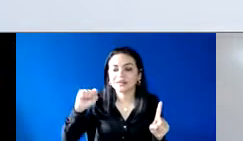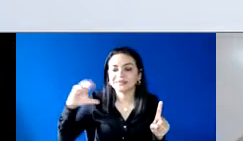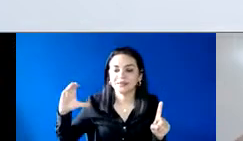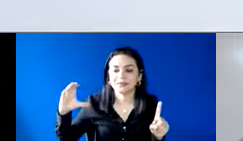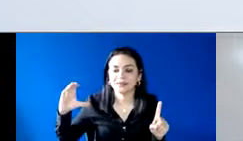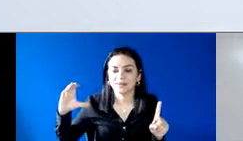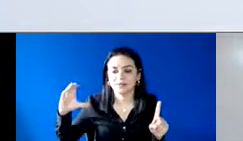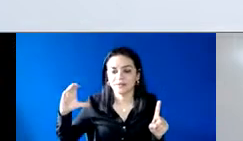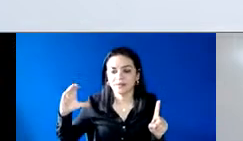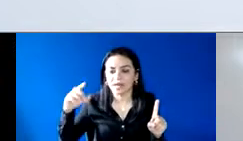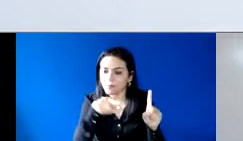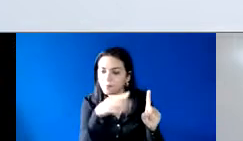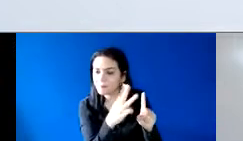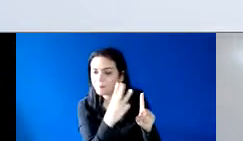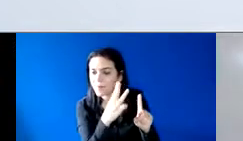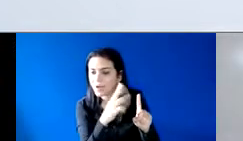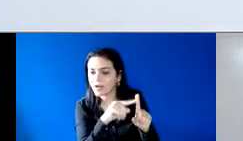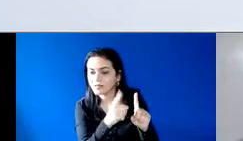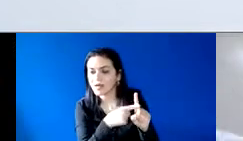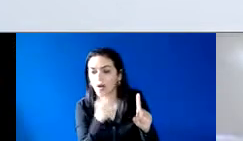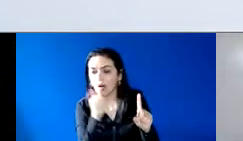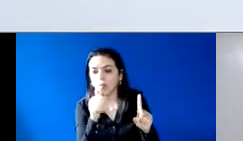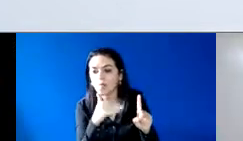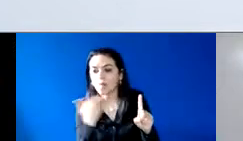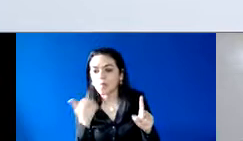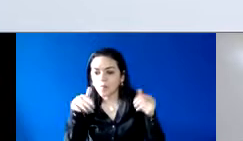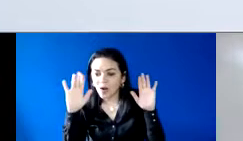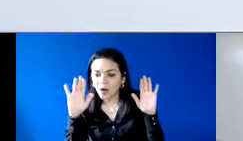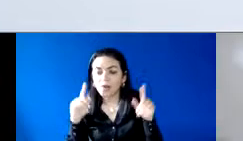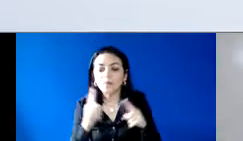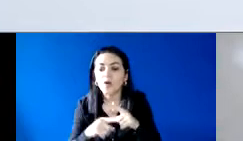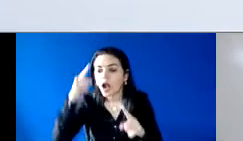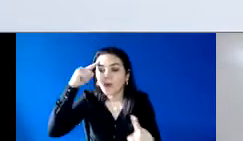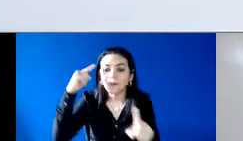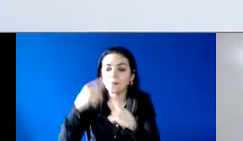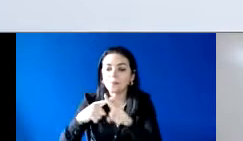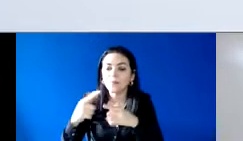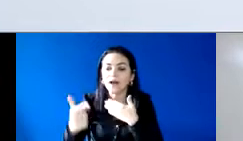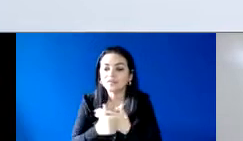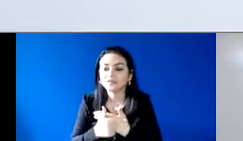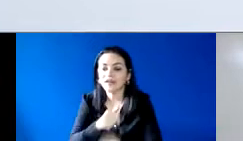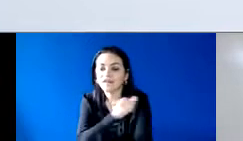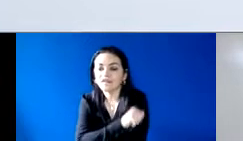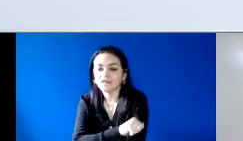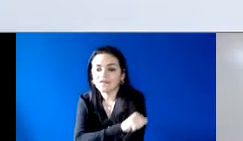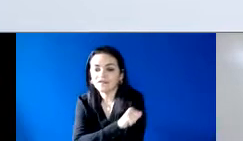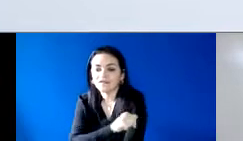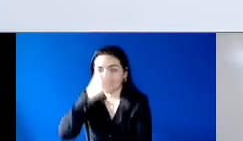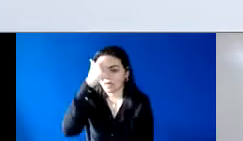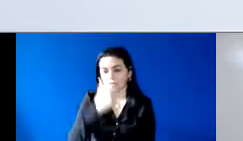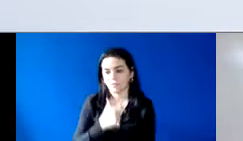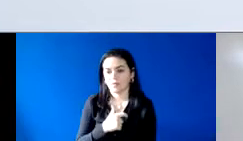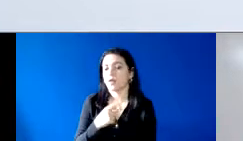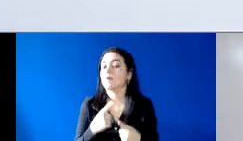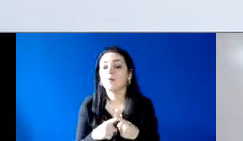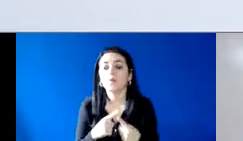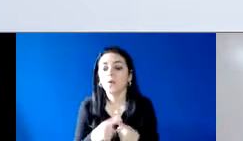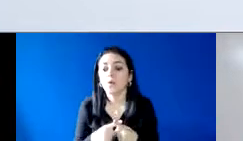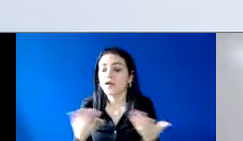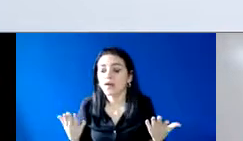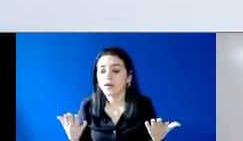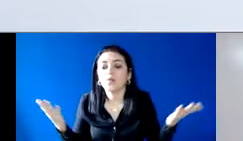papel tradicional e qual é o papel potencial da enfermagem nesse processo? O que é ser um enfermeiro? Qual é a